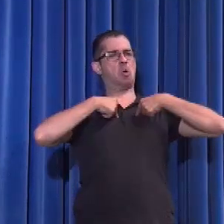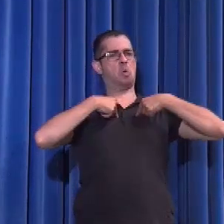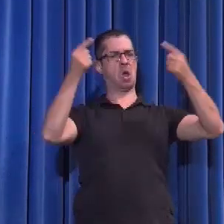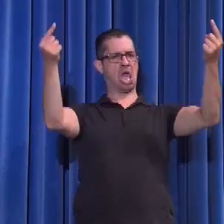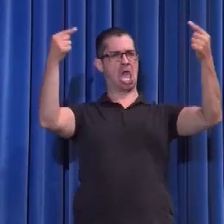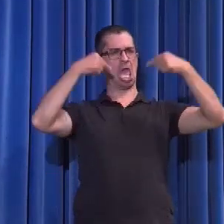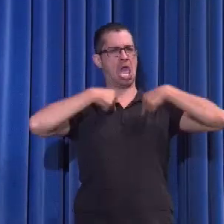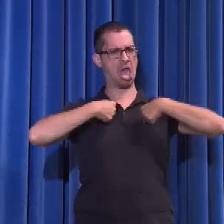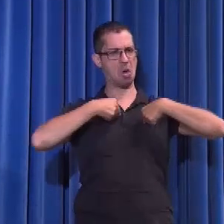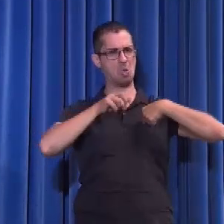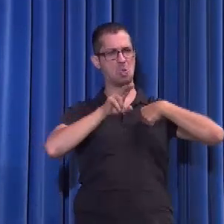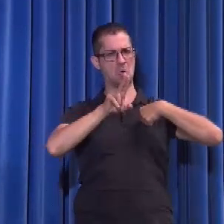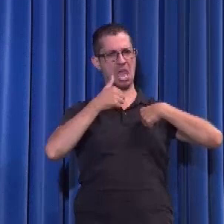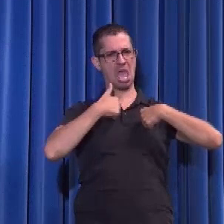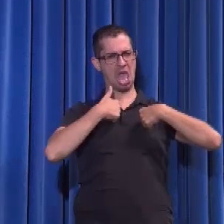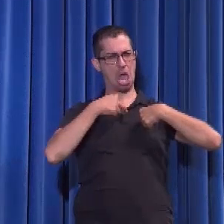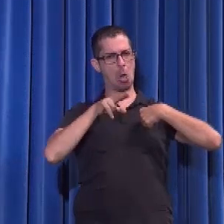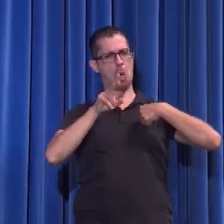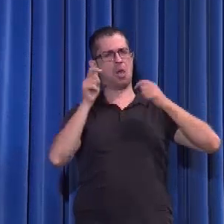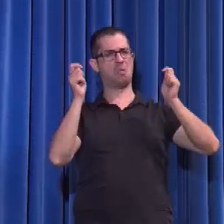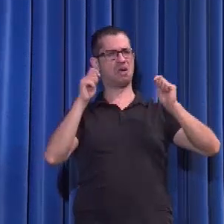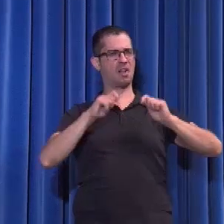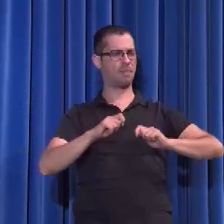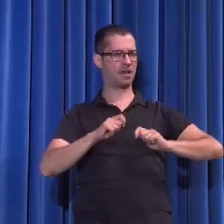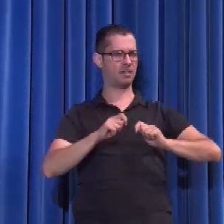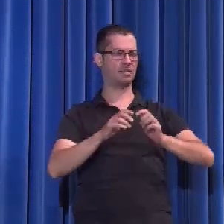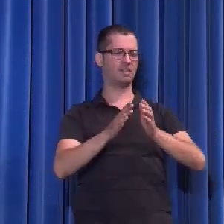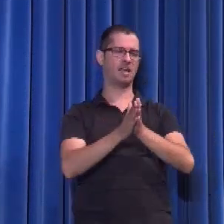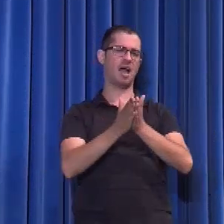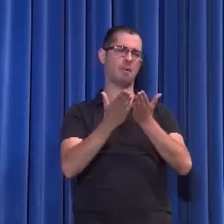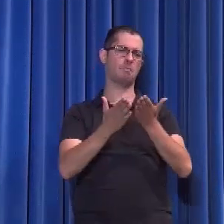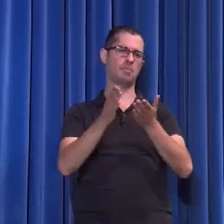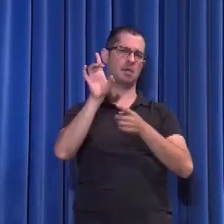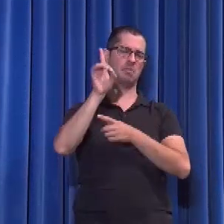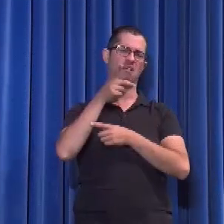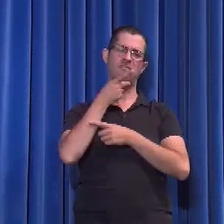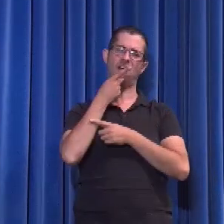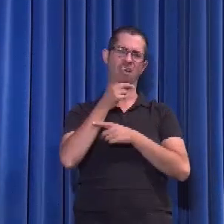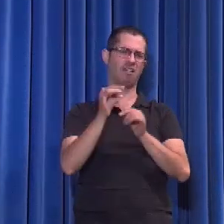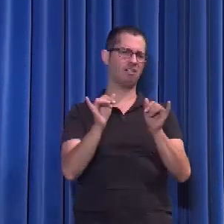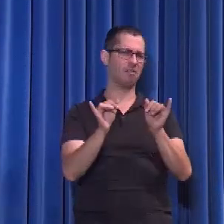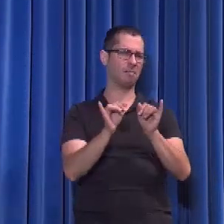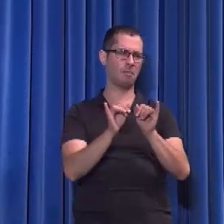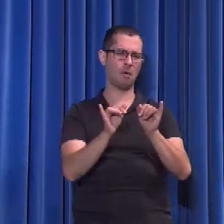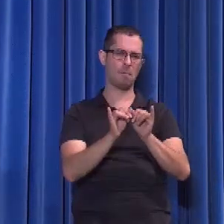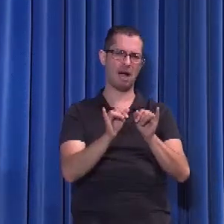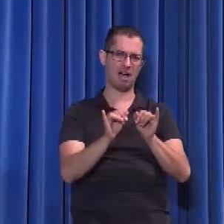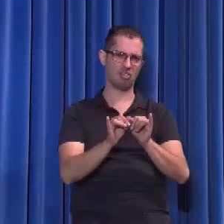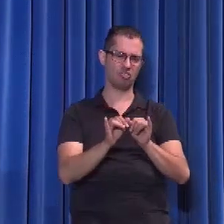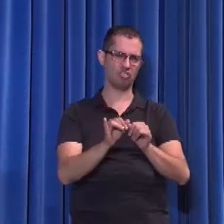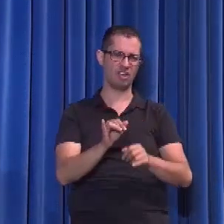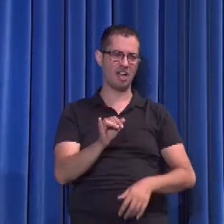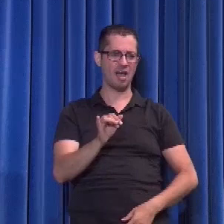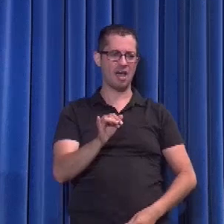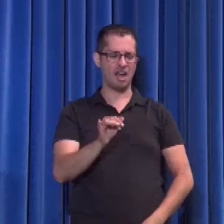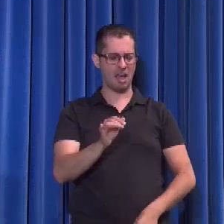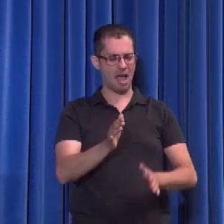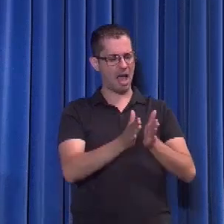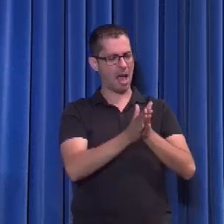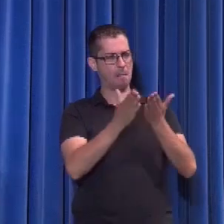minha capacidade. Mas a Bíblia está dizendo que isso é vão. Está dizendo para nós não nos gloriarmos